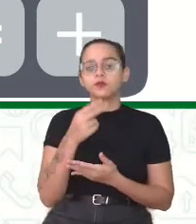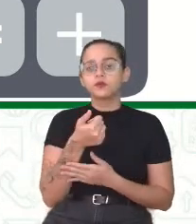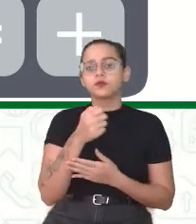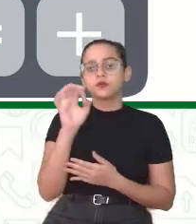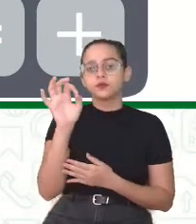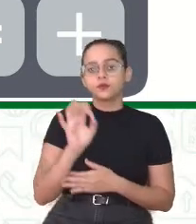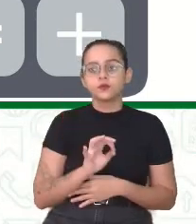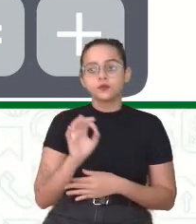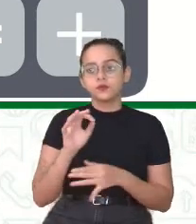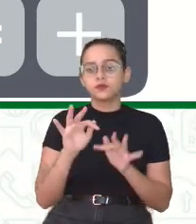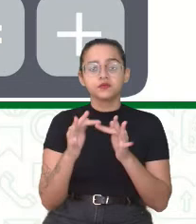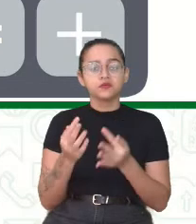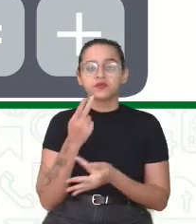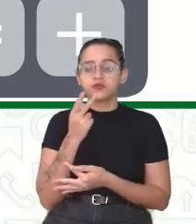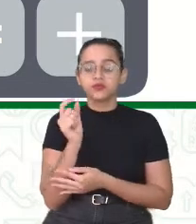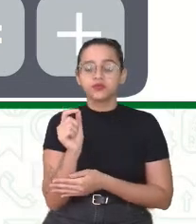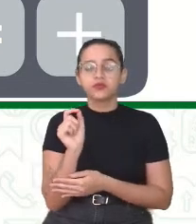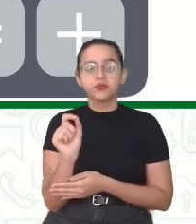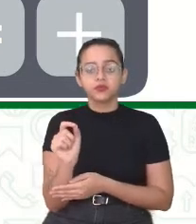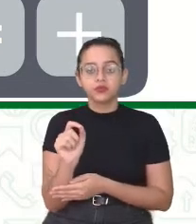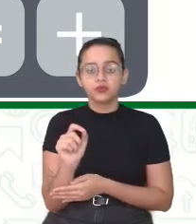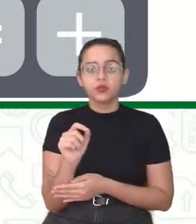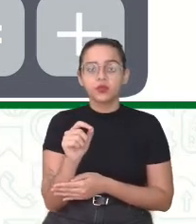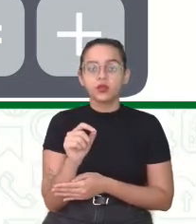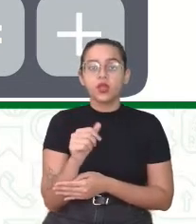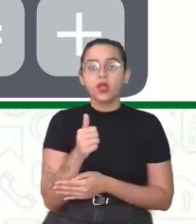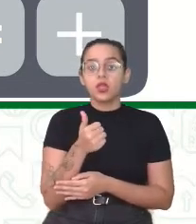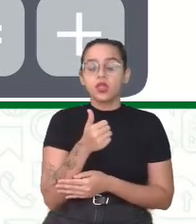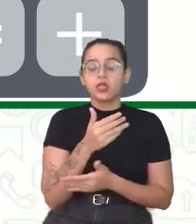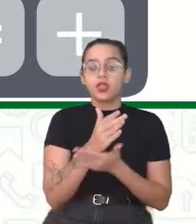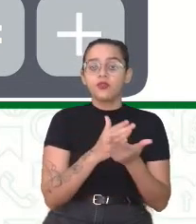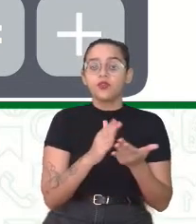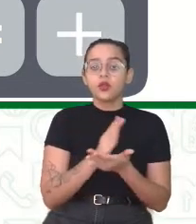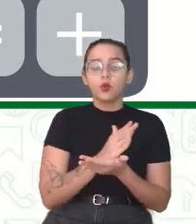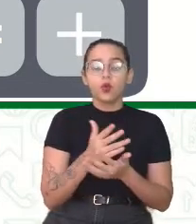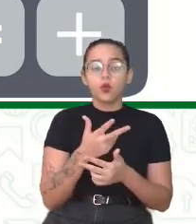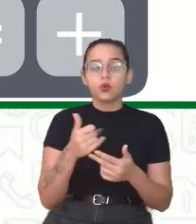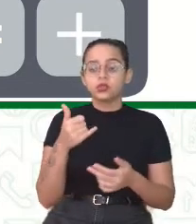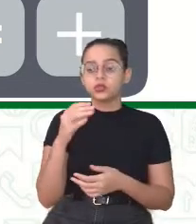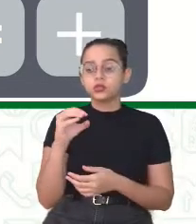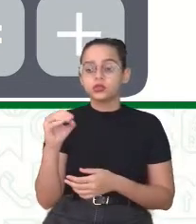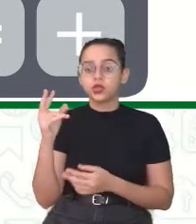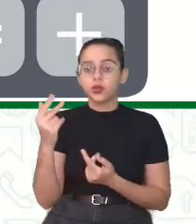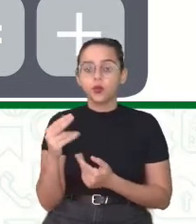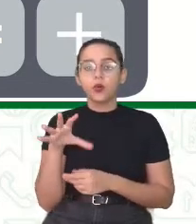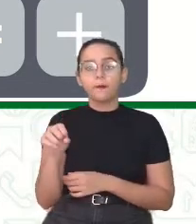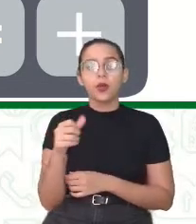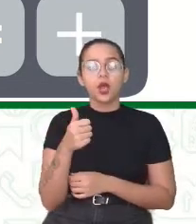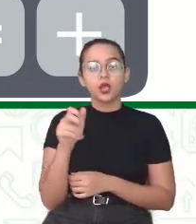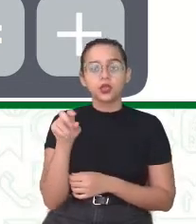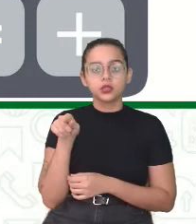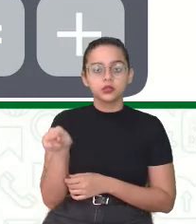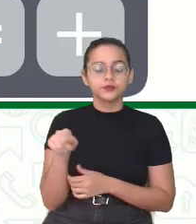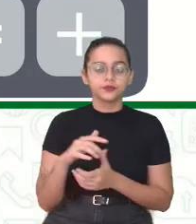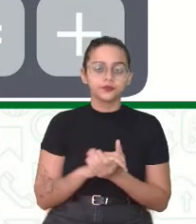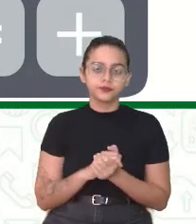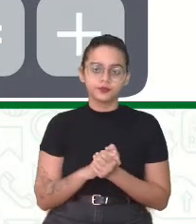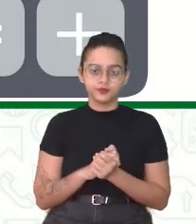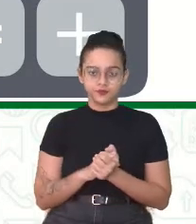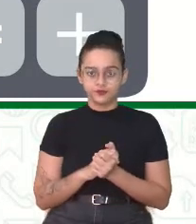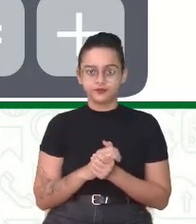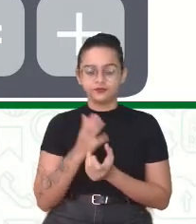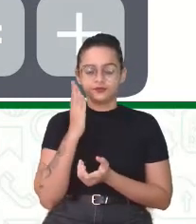15%, a gente simplesmente está dizendo o seguinte, divide algo em 100 partes iguais e pega 15 daquelas partes,